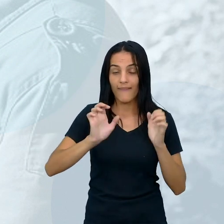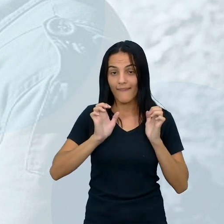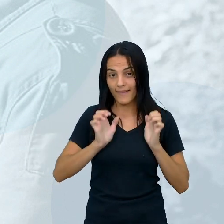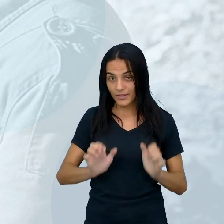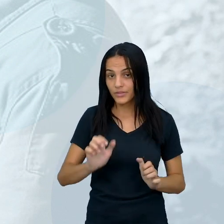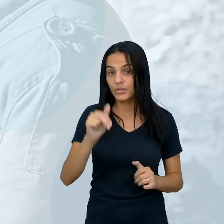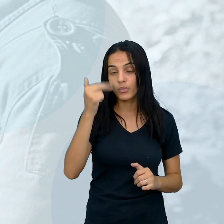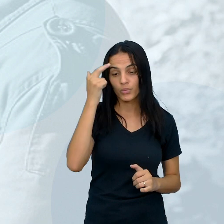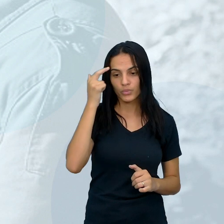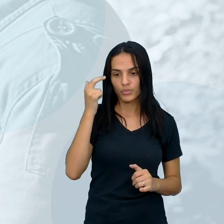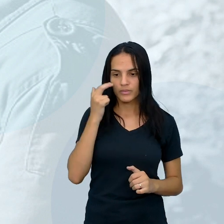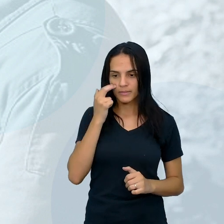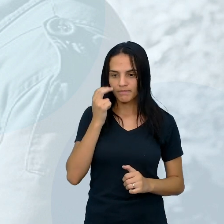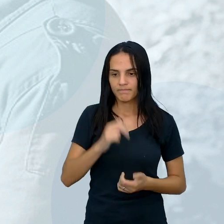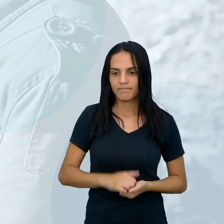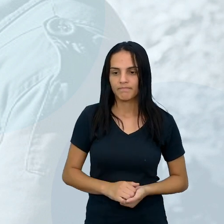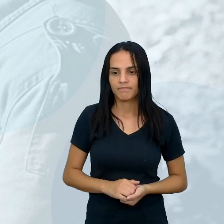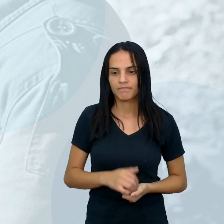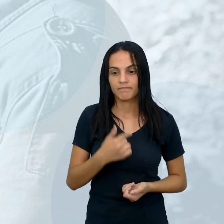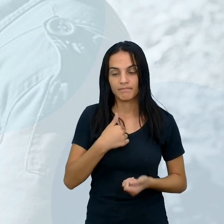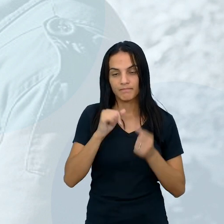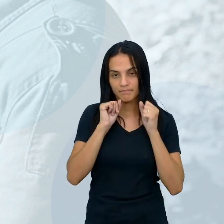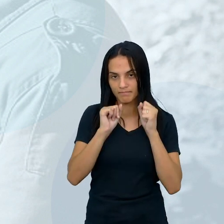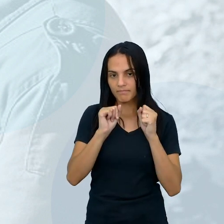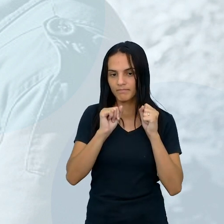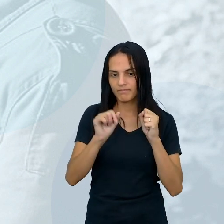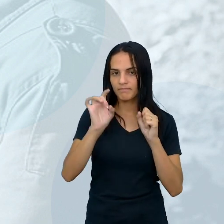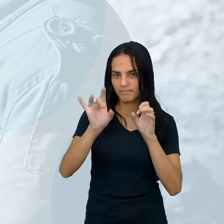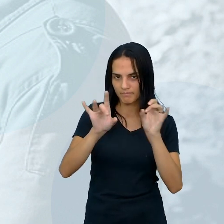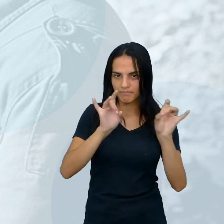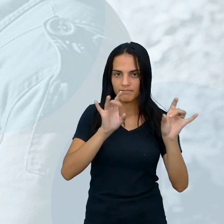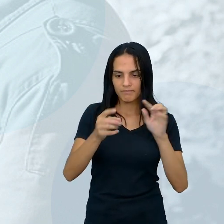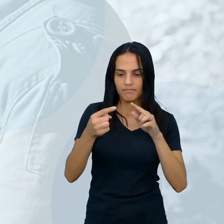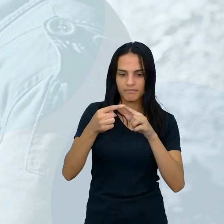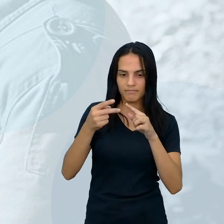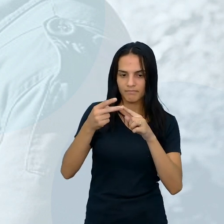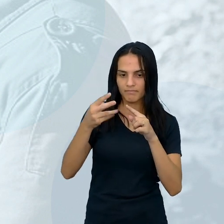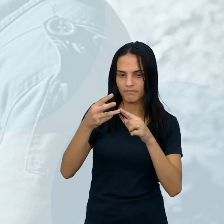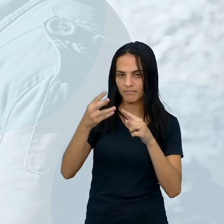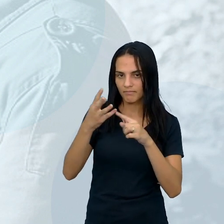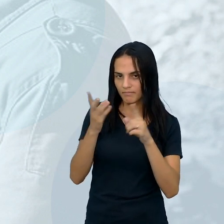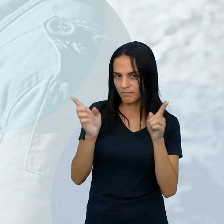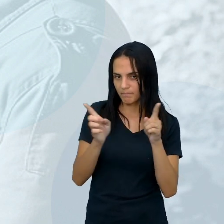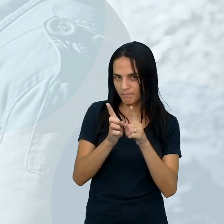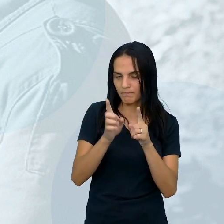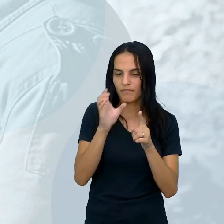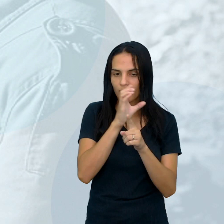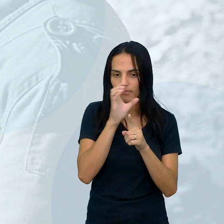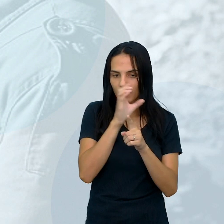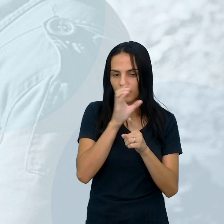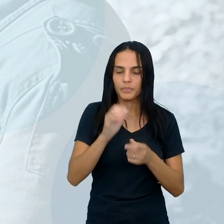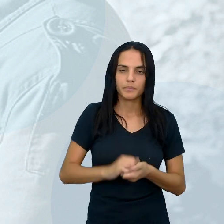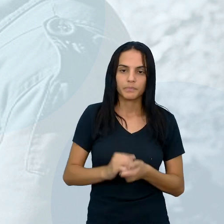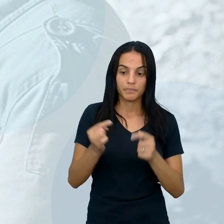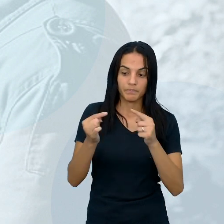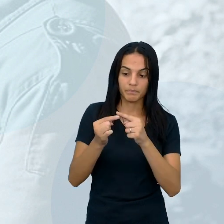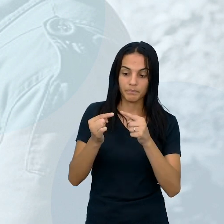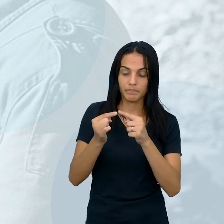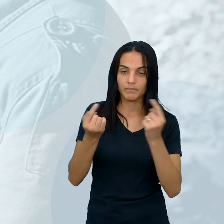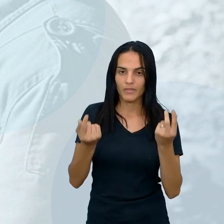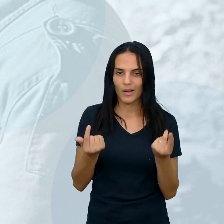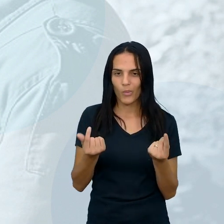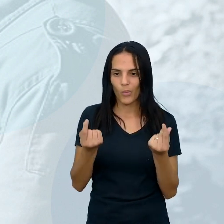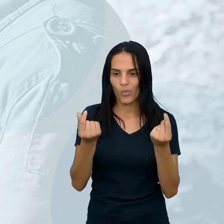culturais. Então eu posso comentar a respeito de cada um desses fatores brevemente, tá certo? Então o fator